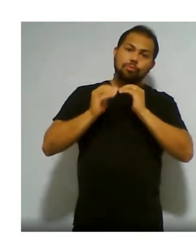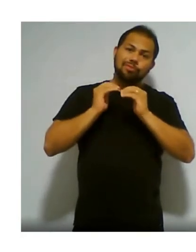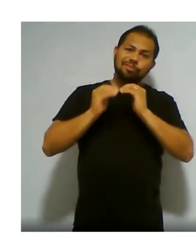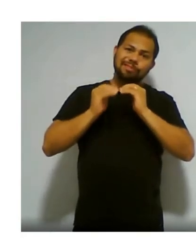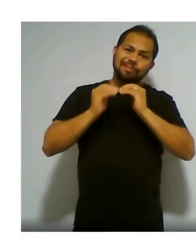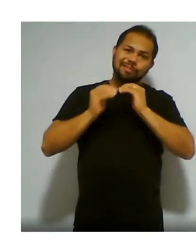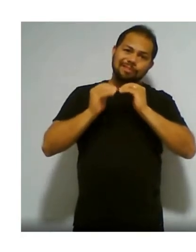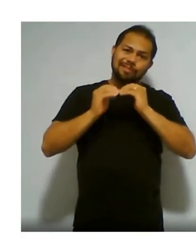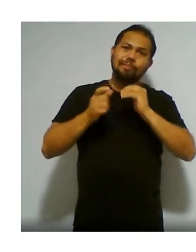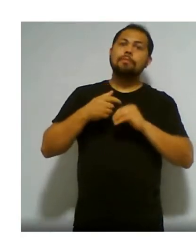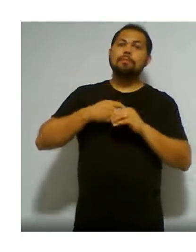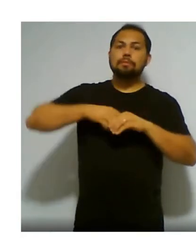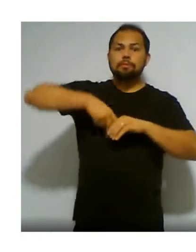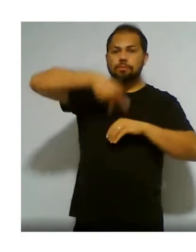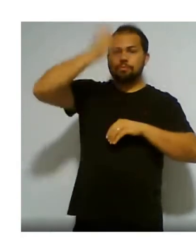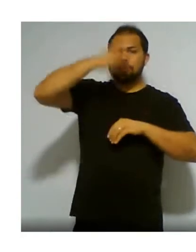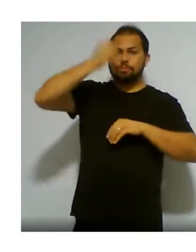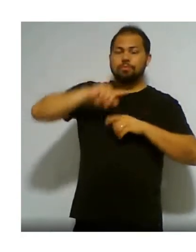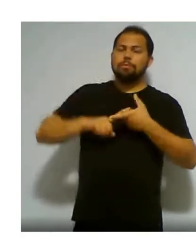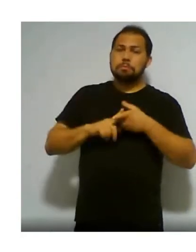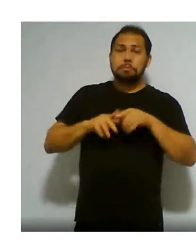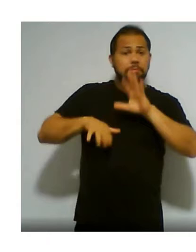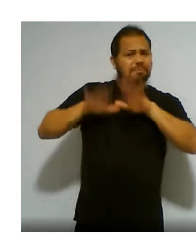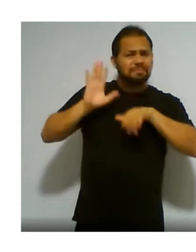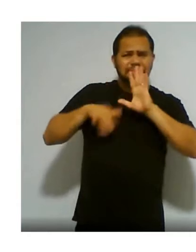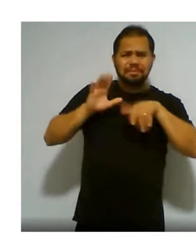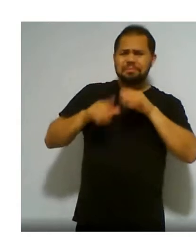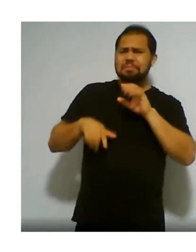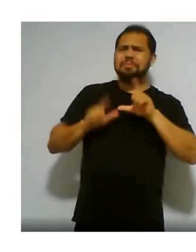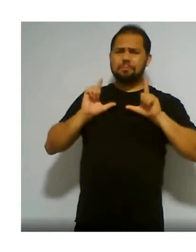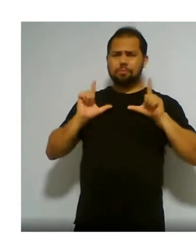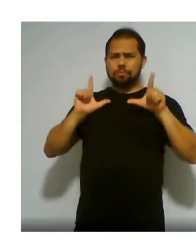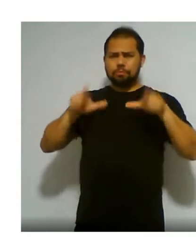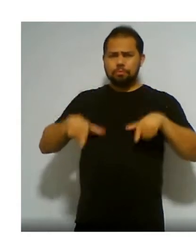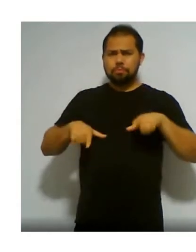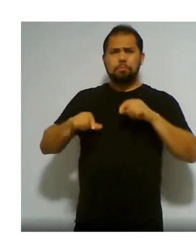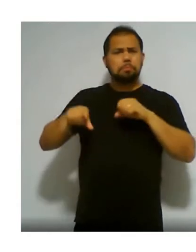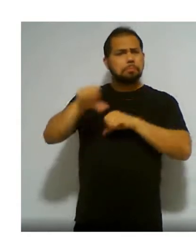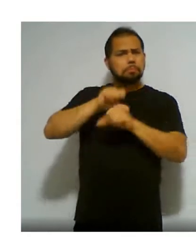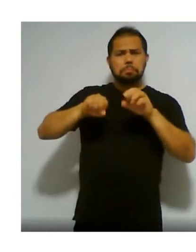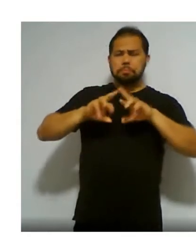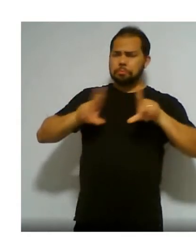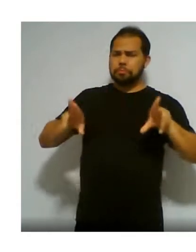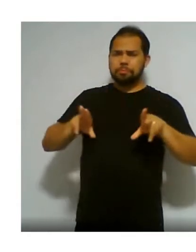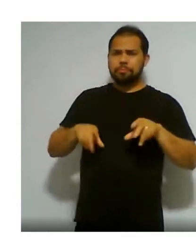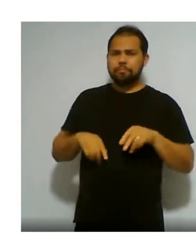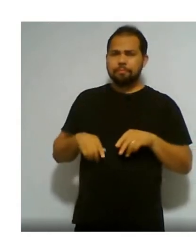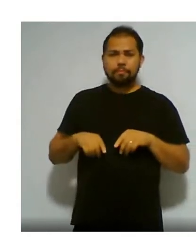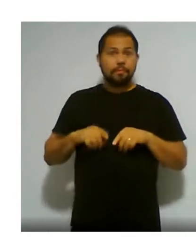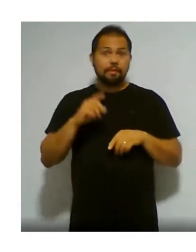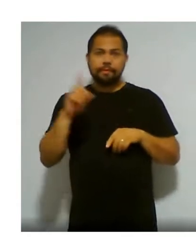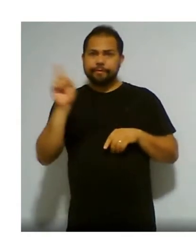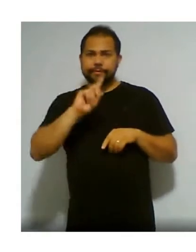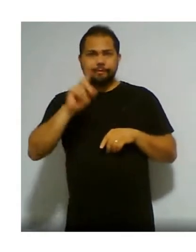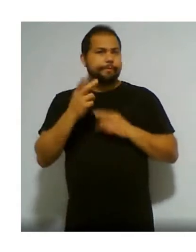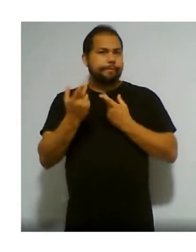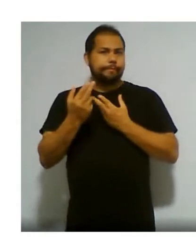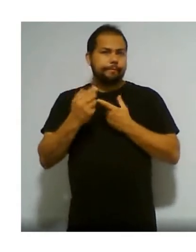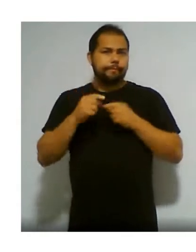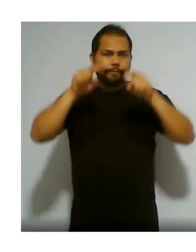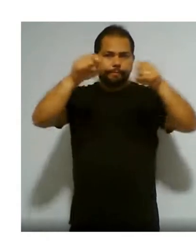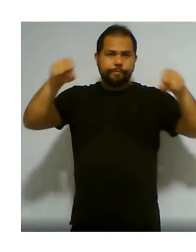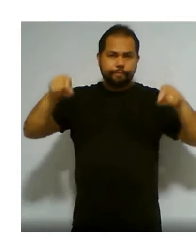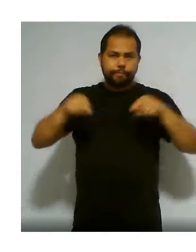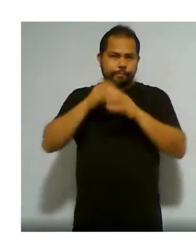rápido. Enfim, isso vai variar de placa-mãe para placa-mãe, mas normalmente eles estão todos no mesmo canto. Não é como no nosso laboratório, está tudo coloridinho, separado em